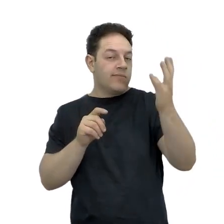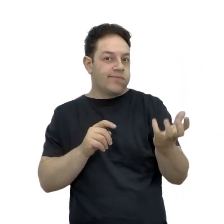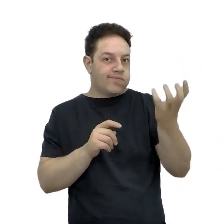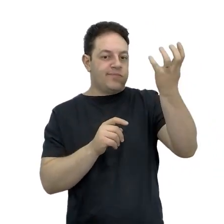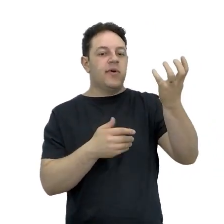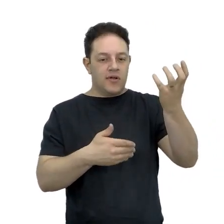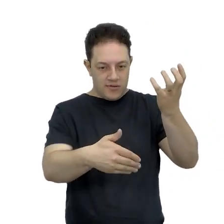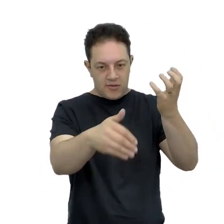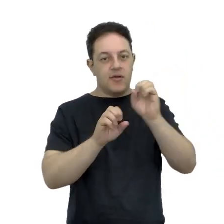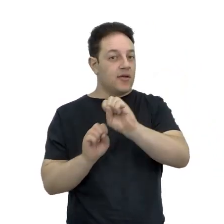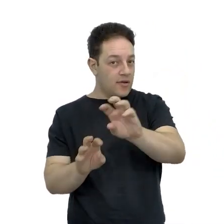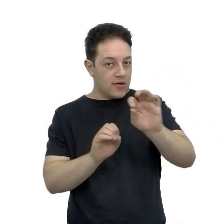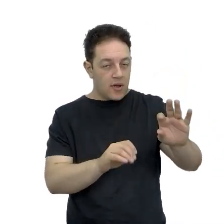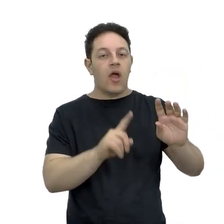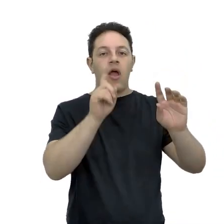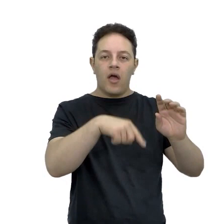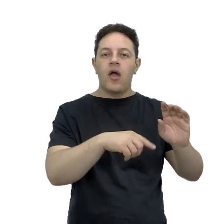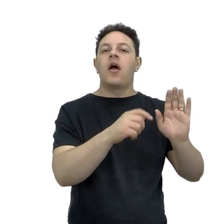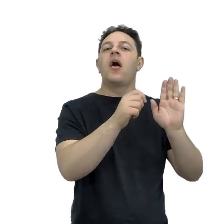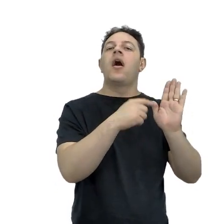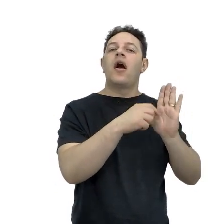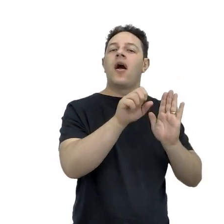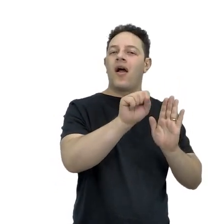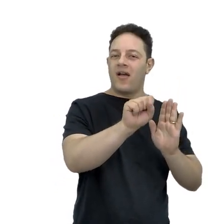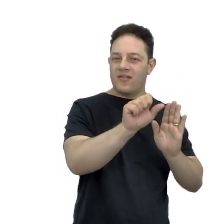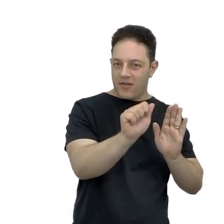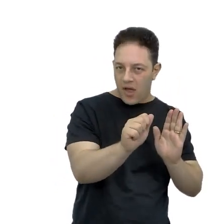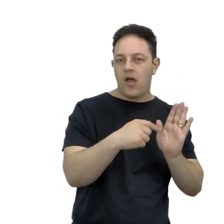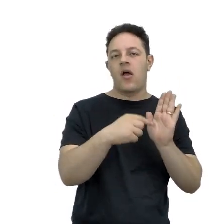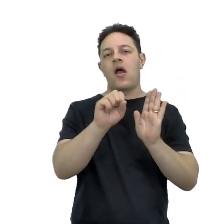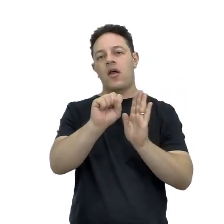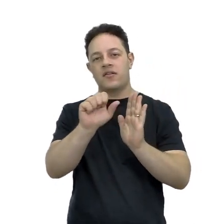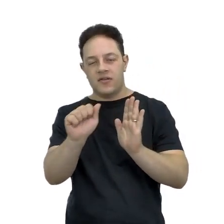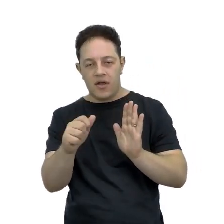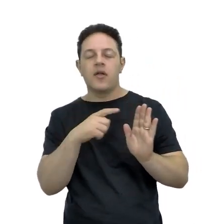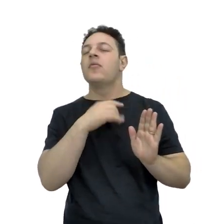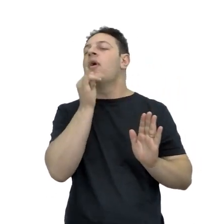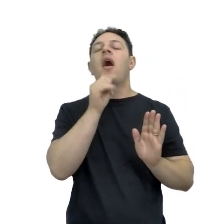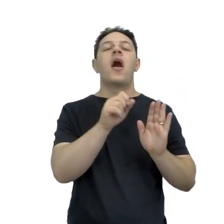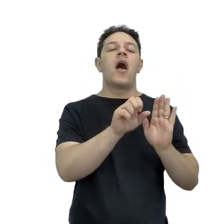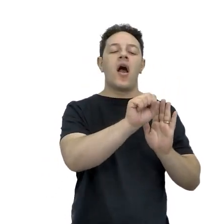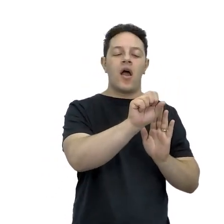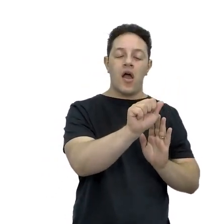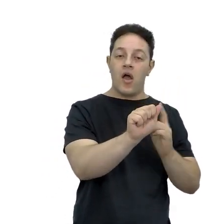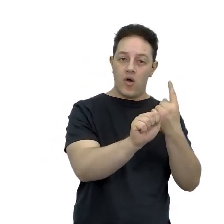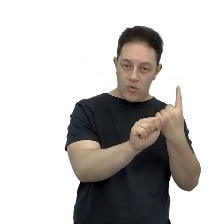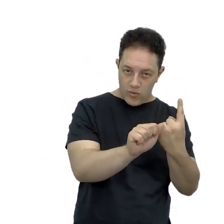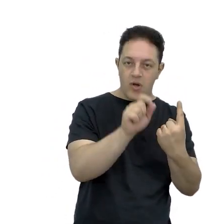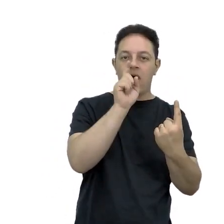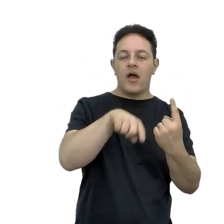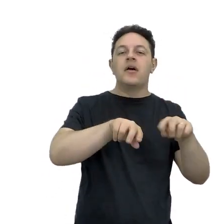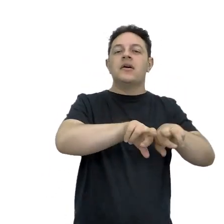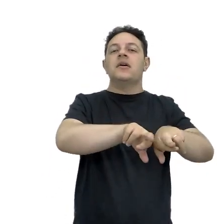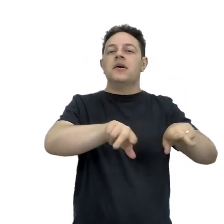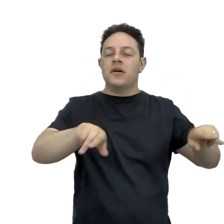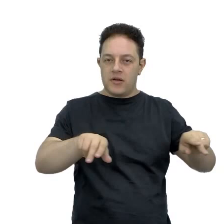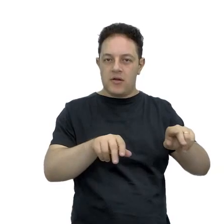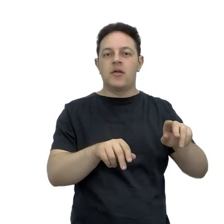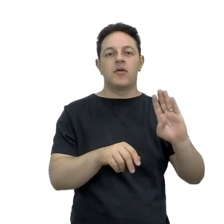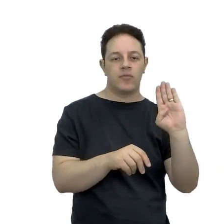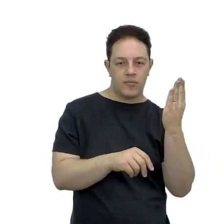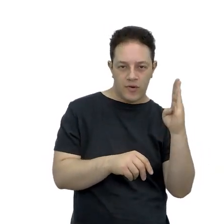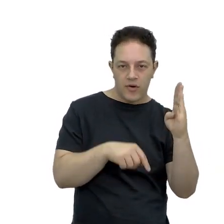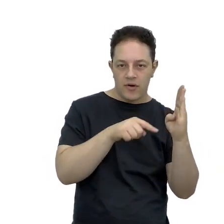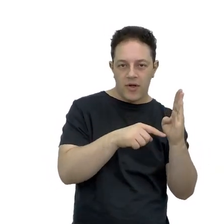serem trabalhados em cada uma das SAs, onde SA1, diversidade biológica,